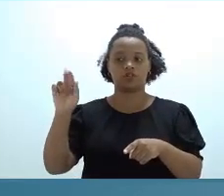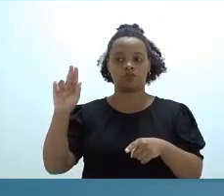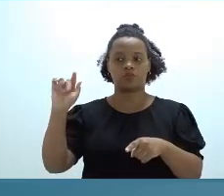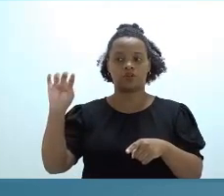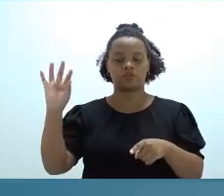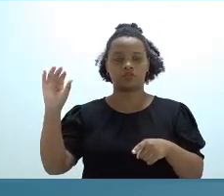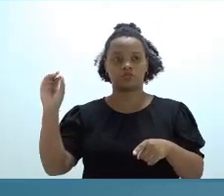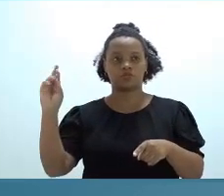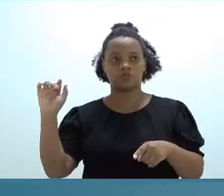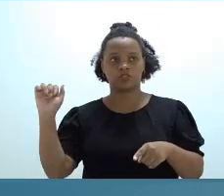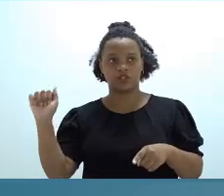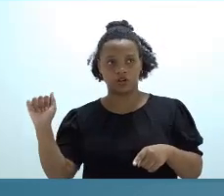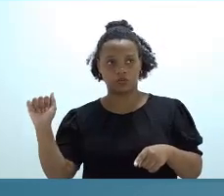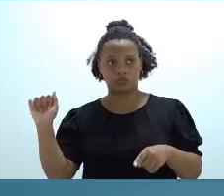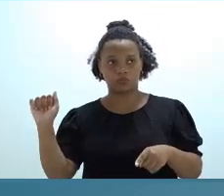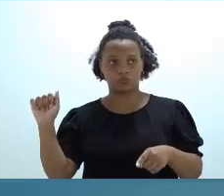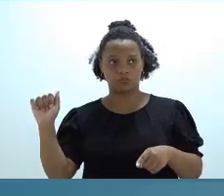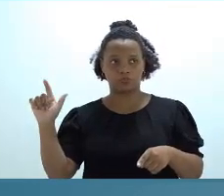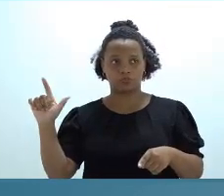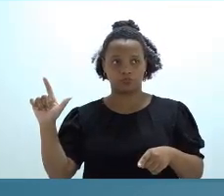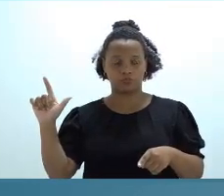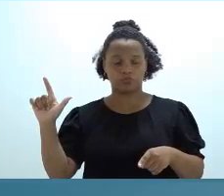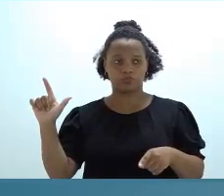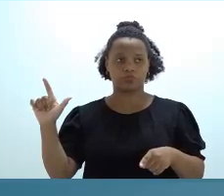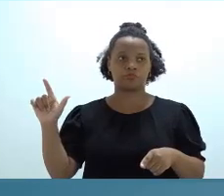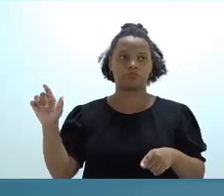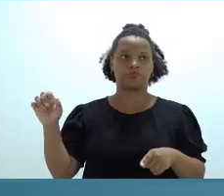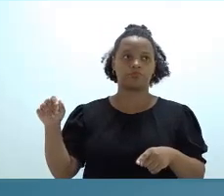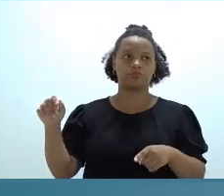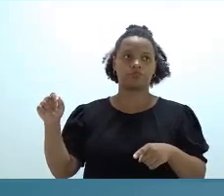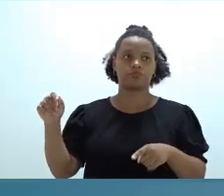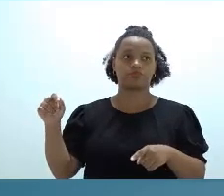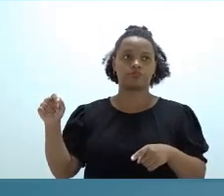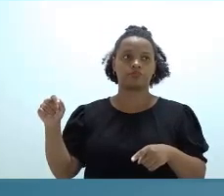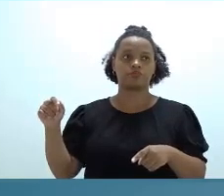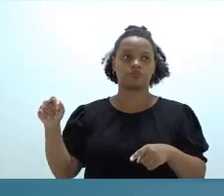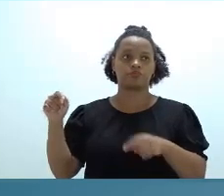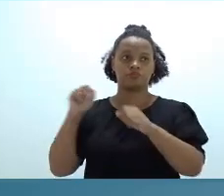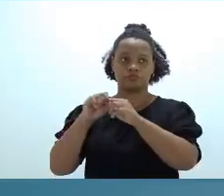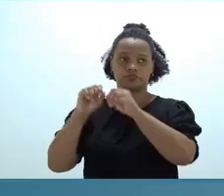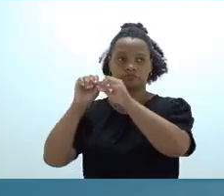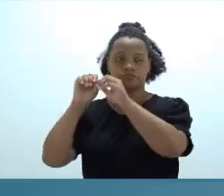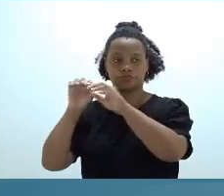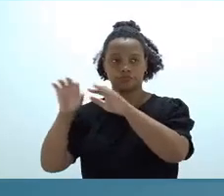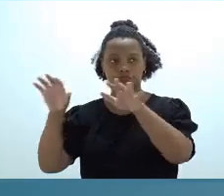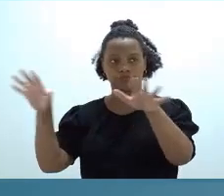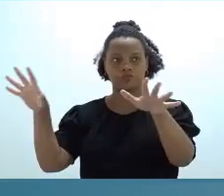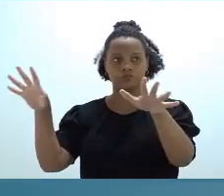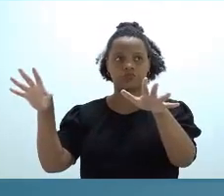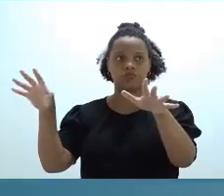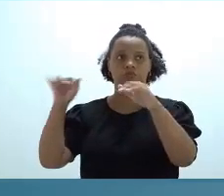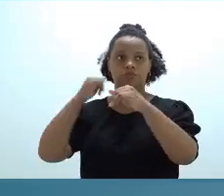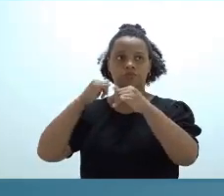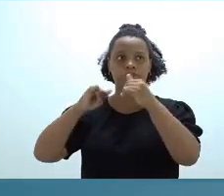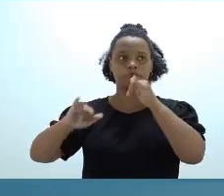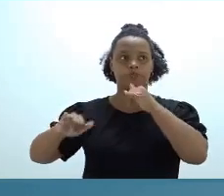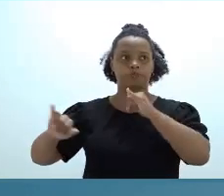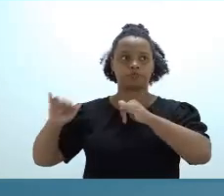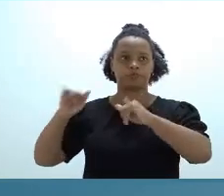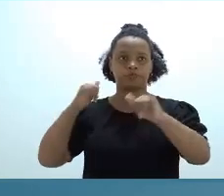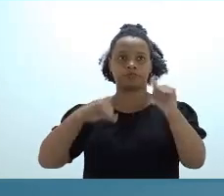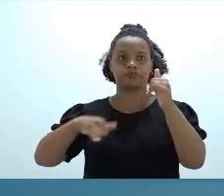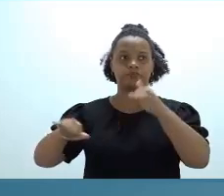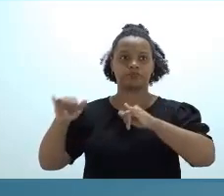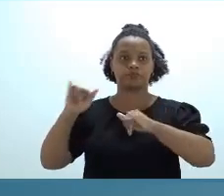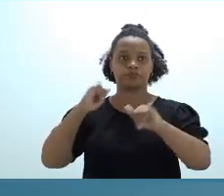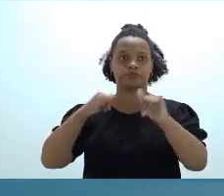vista ter garantido a reparação por danos materiais sofridos por de seus segurados causados